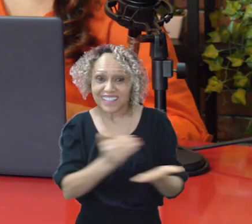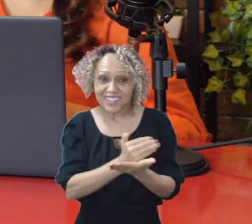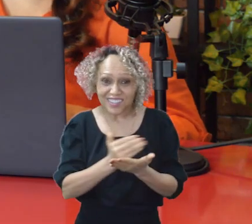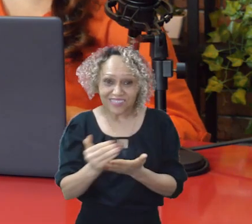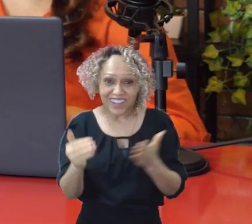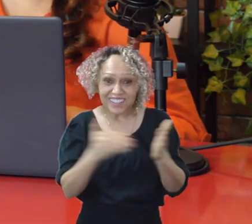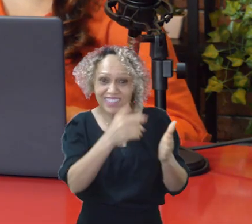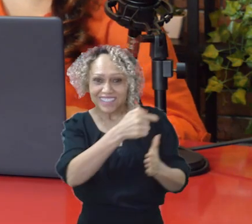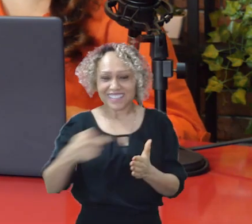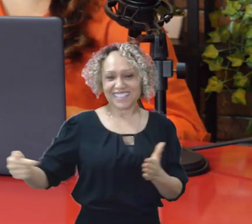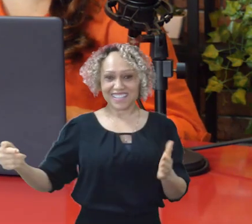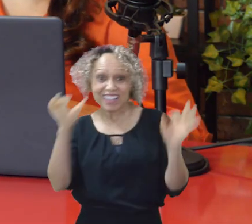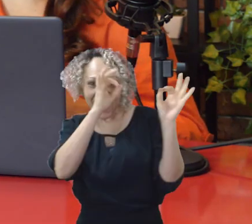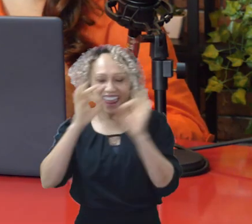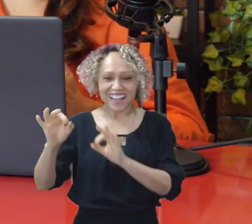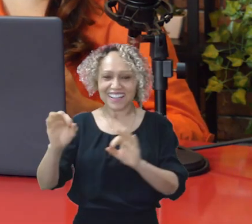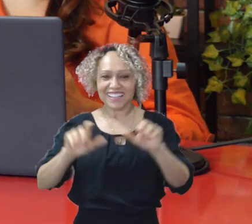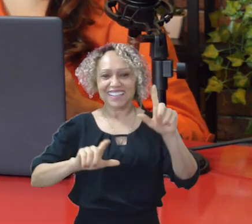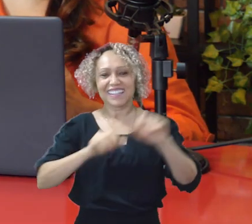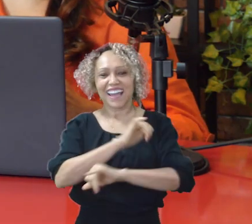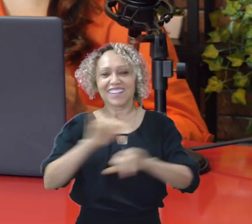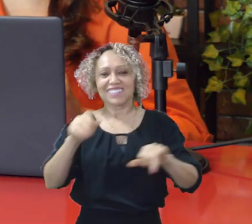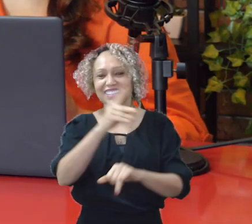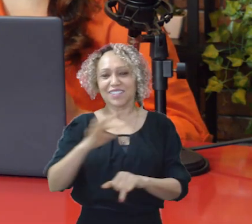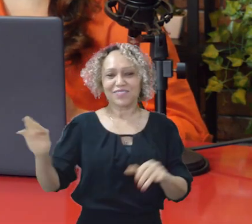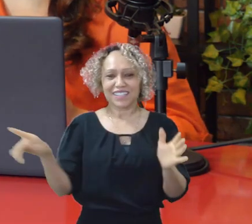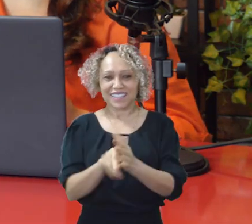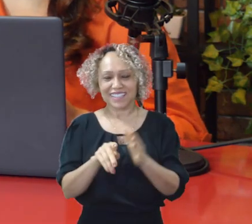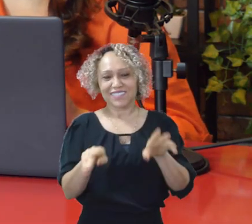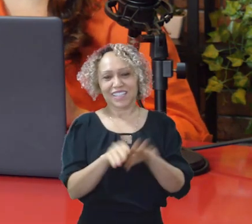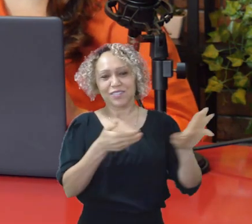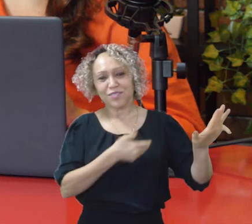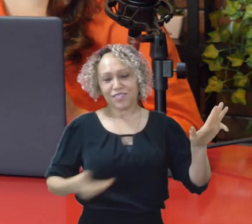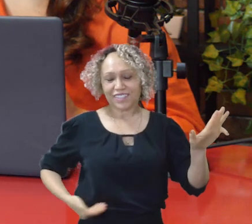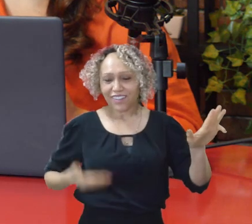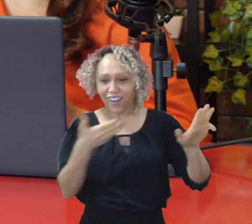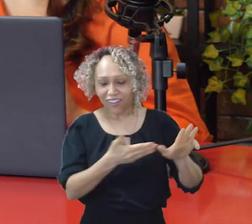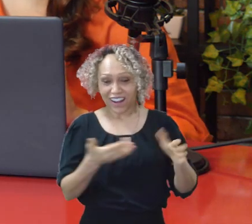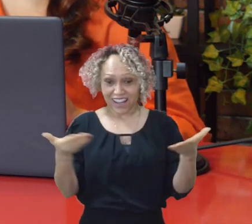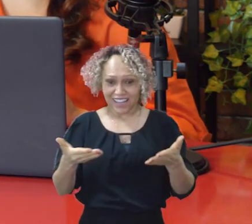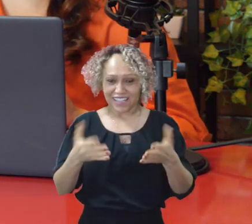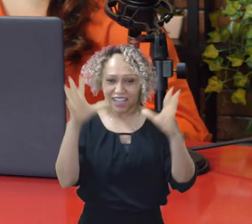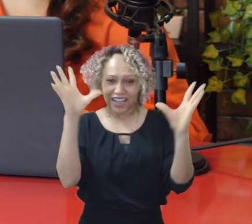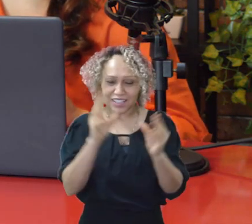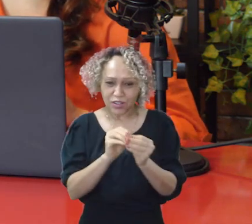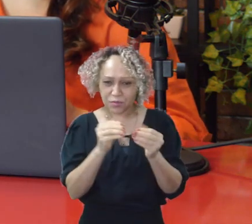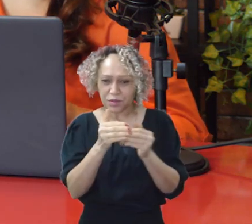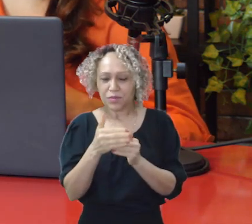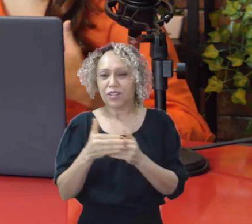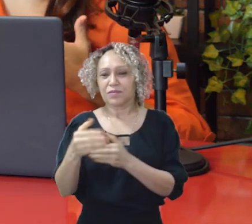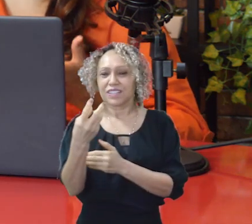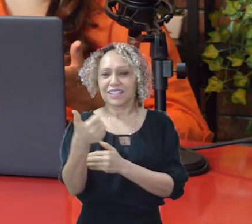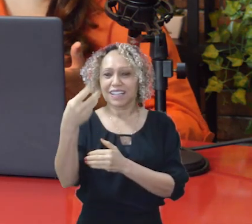Olá para você que começa o seu fim de semana ligado aqui com a gente nas notícias do PT e do governo Lula. E aqui a gente resume para você